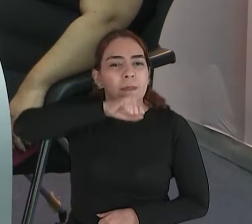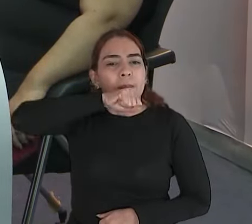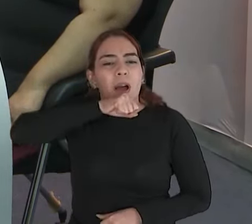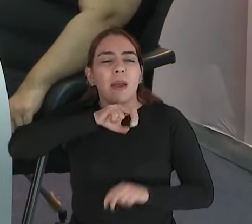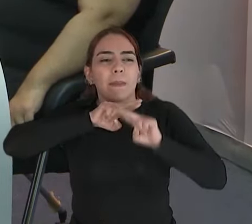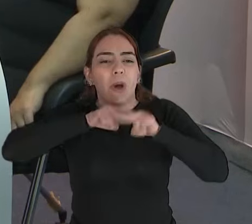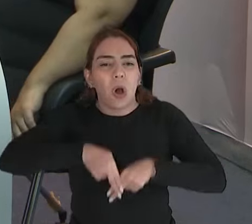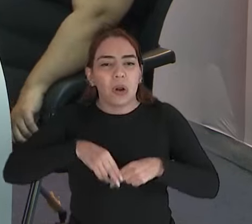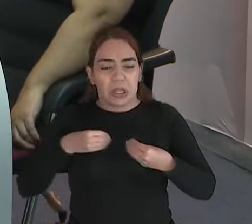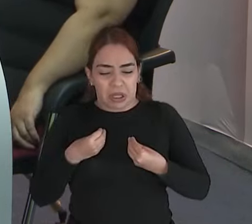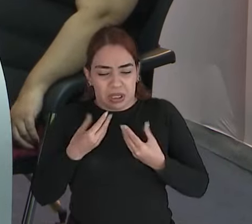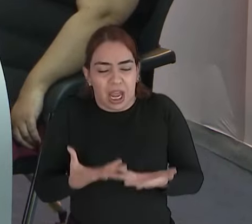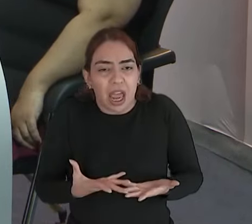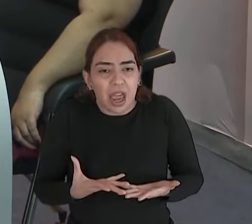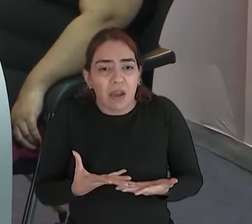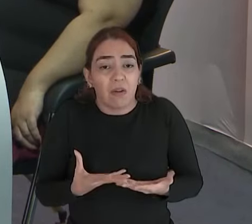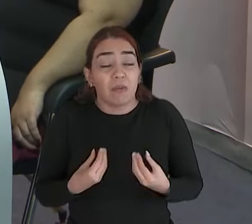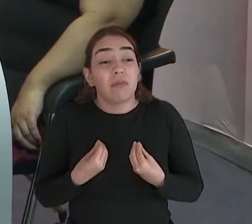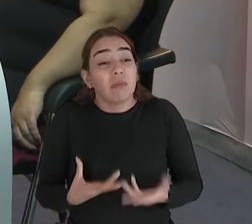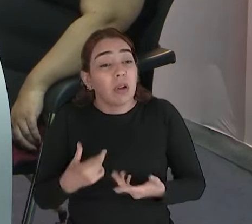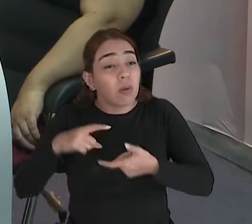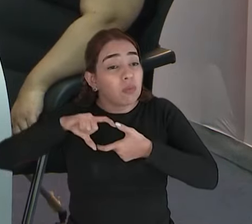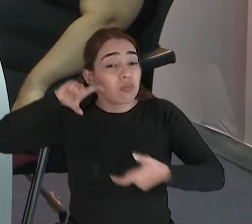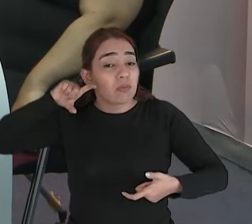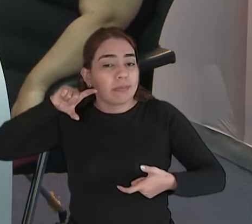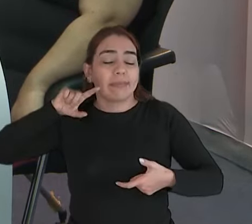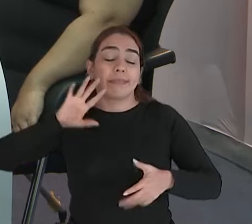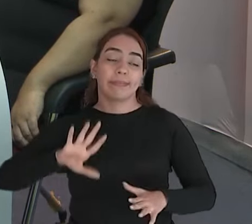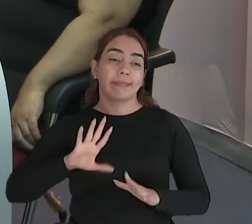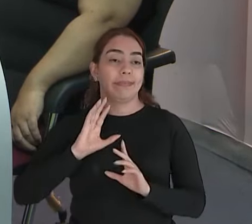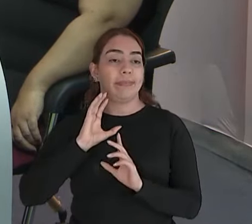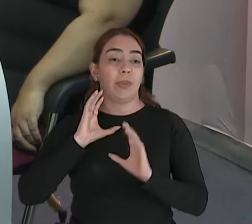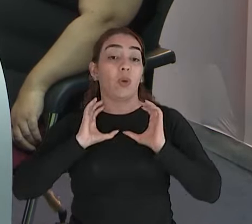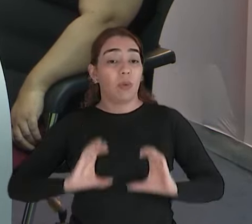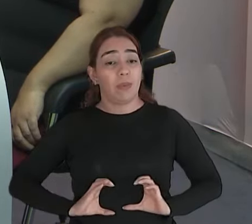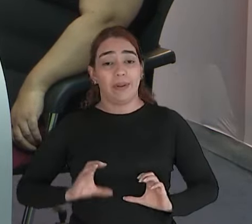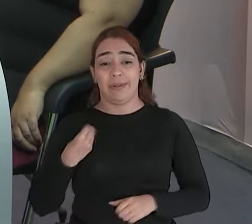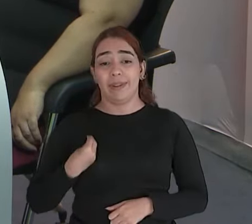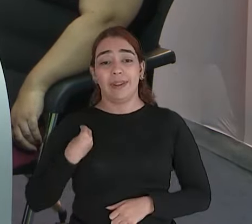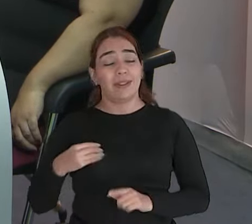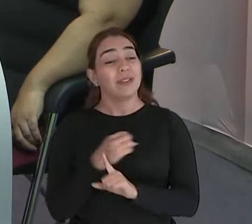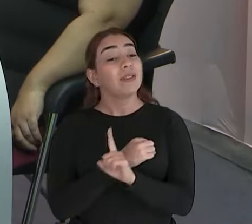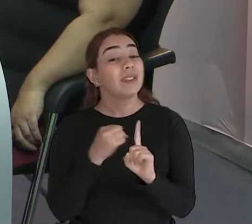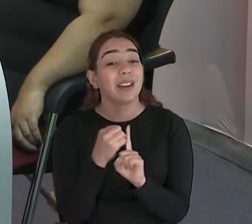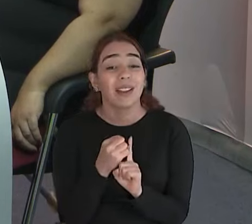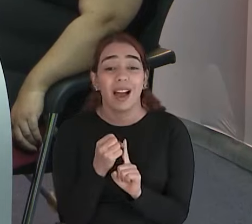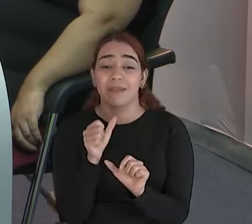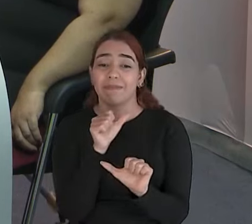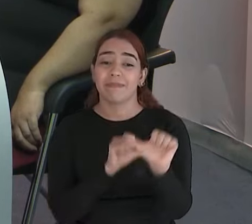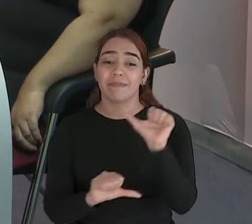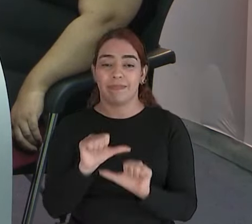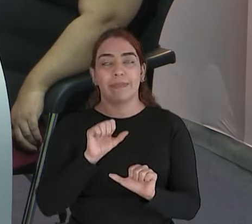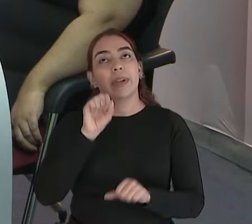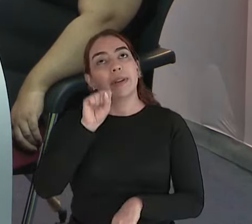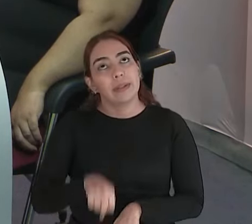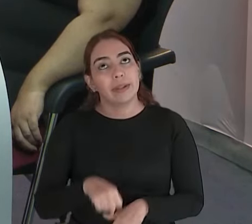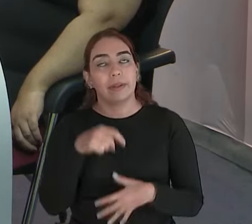assim, o modo de vida mudou, né? Tudo mudou. Sim, o modo de vida mudou. Então, existem os fatores de risco,